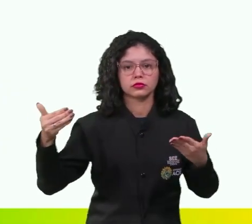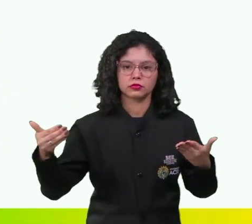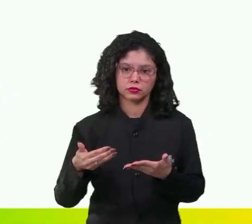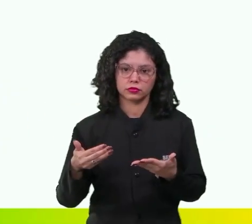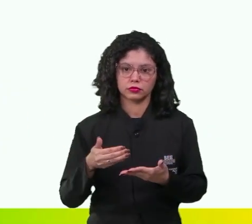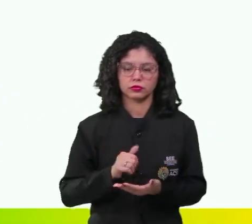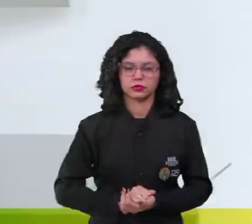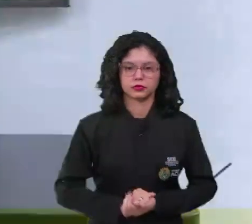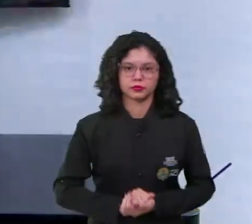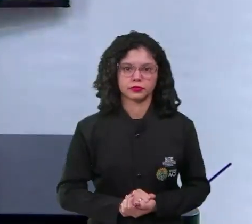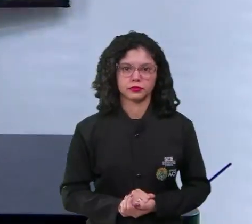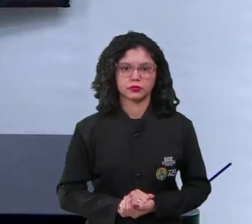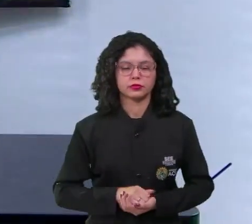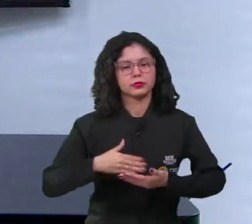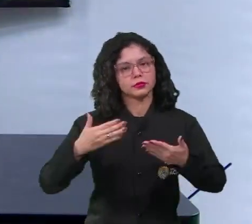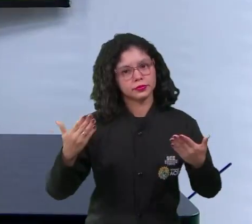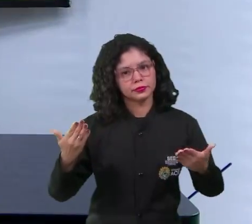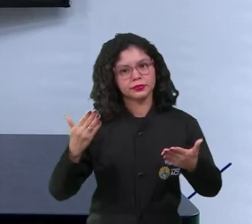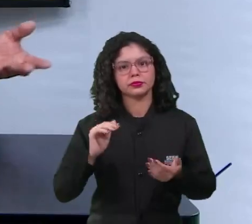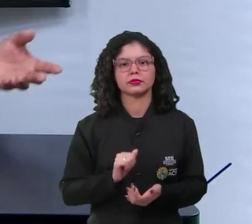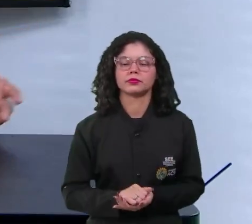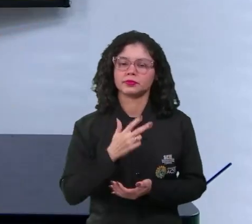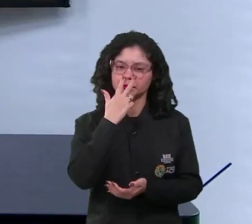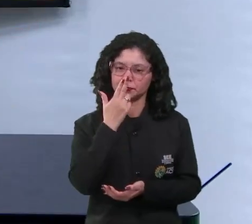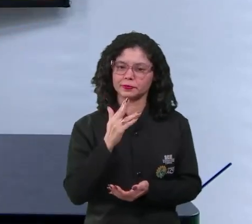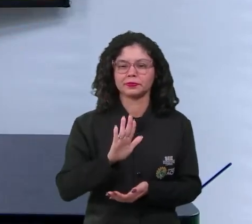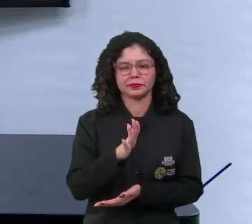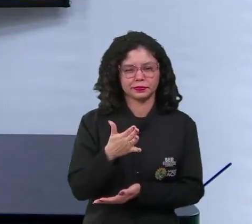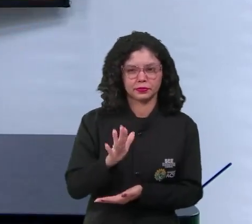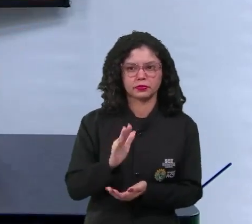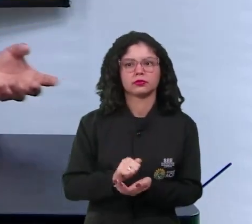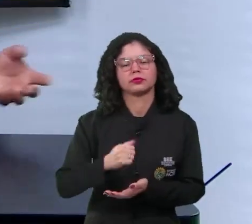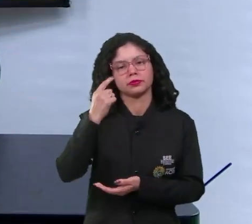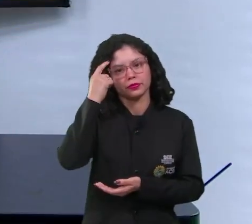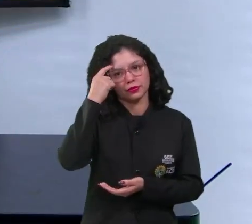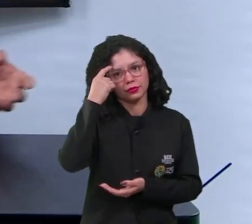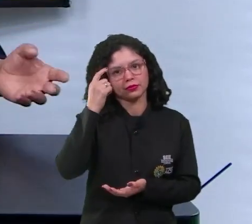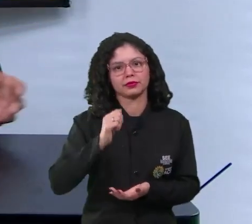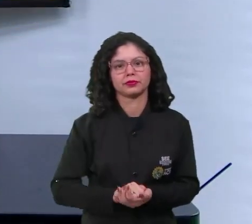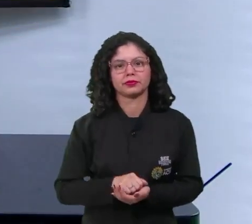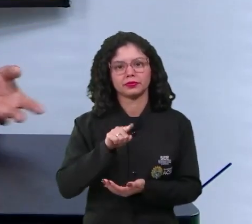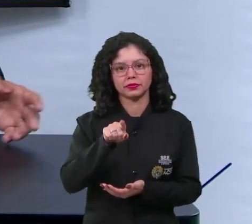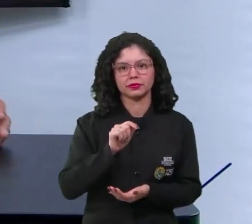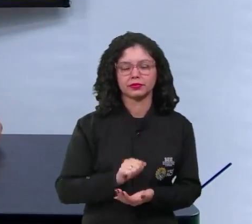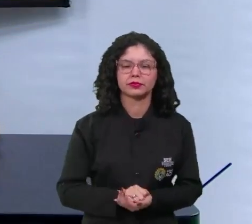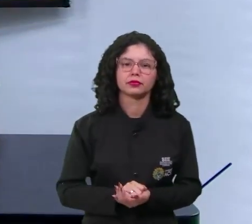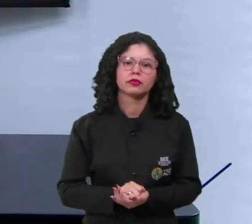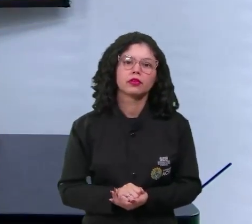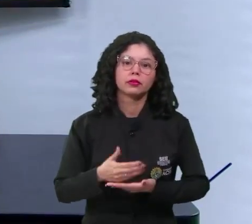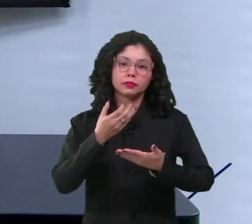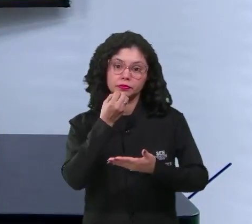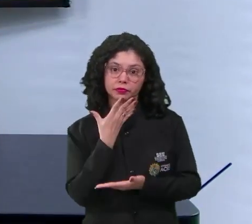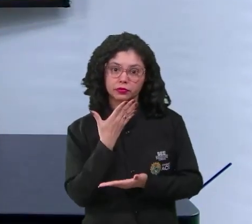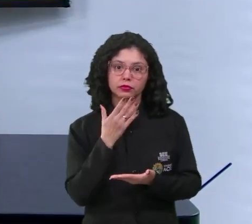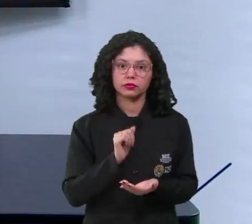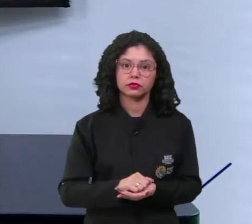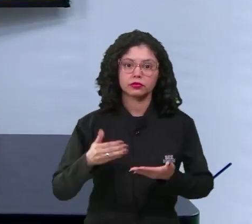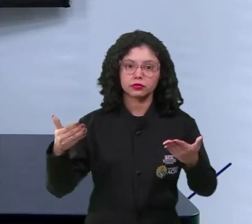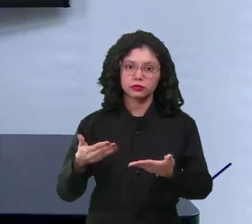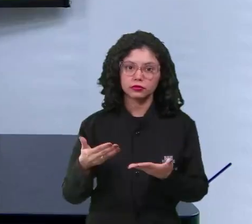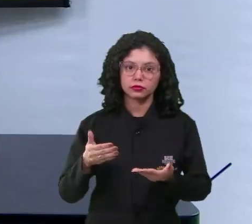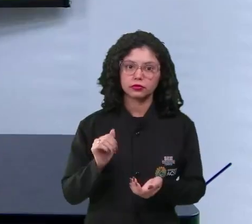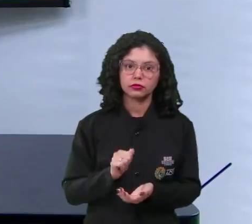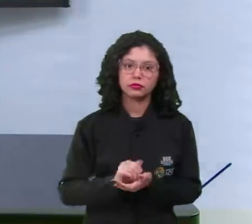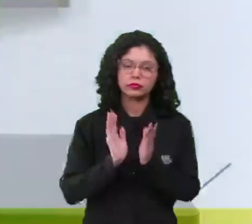gerações atuais e futuras. Parecia mais ou menos lógico que fosse essa daí, né? Bom, então agora,